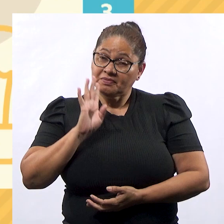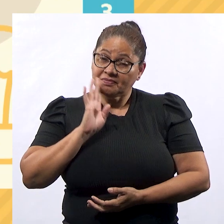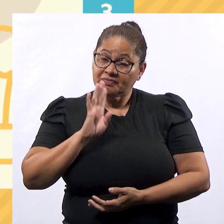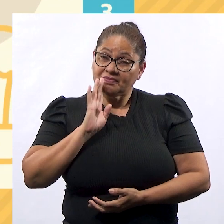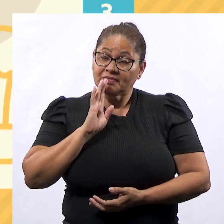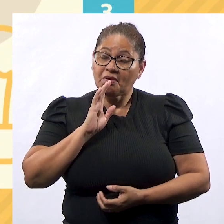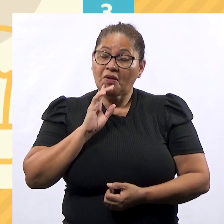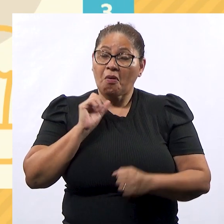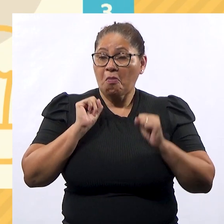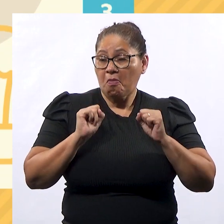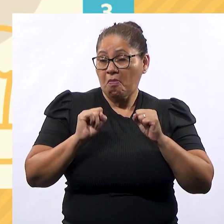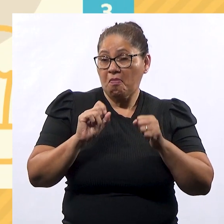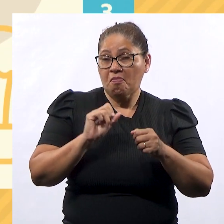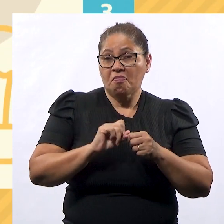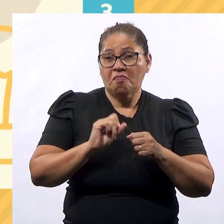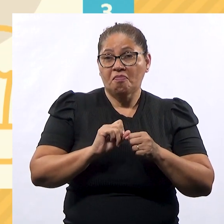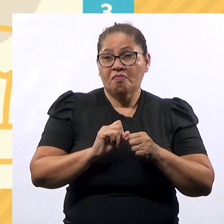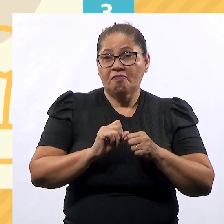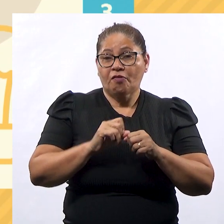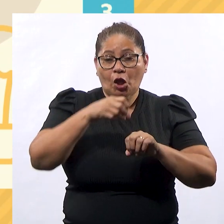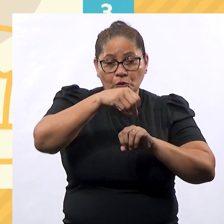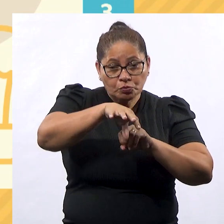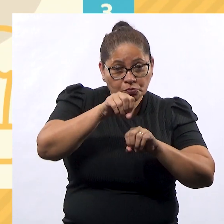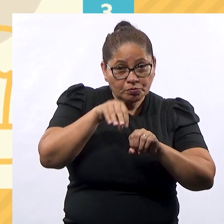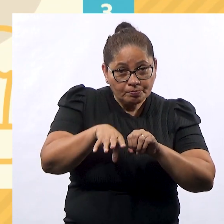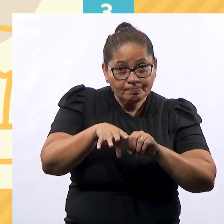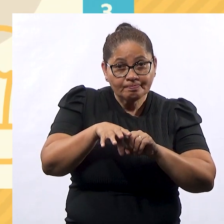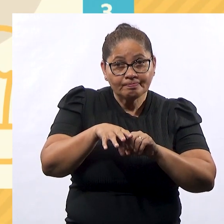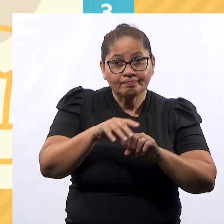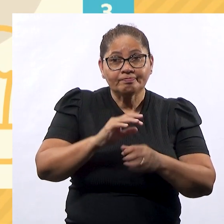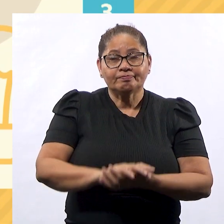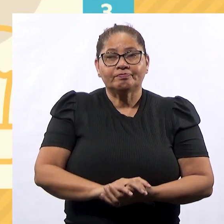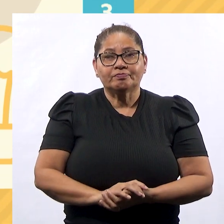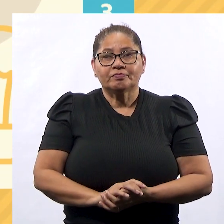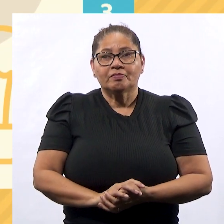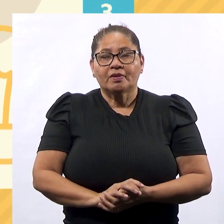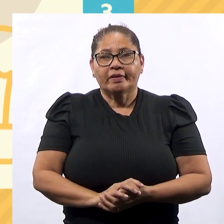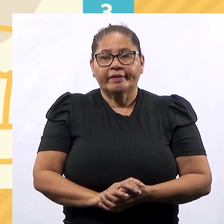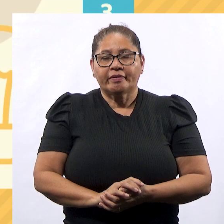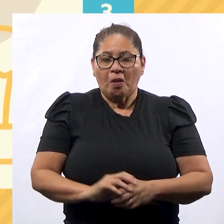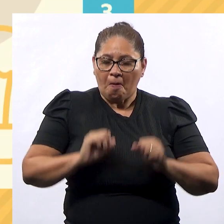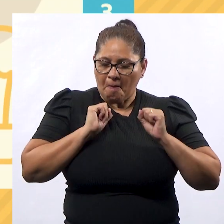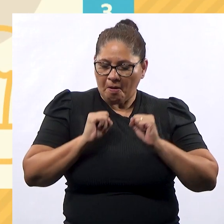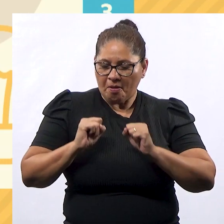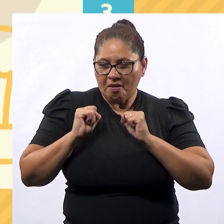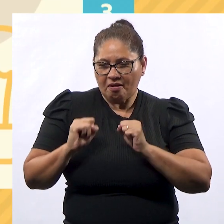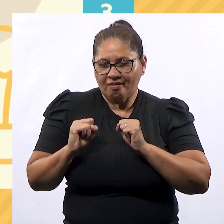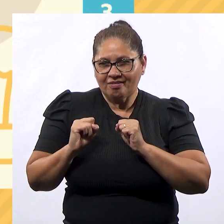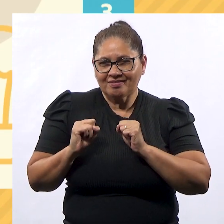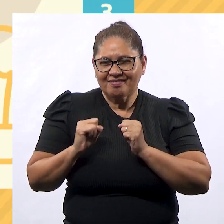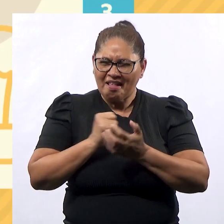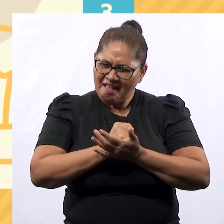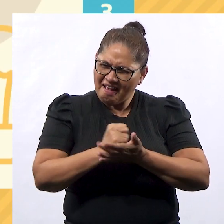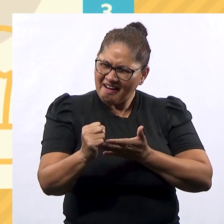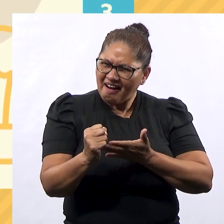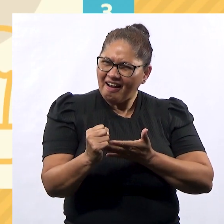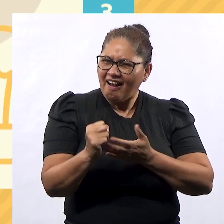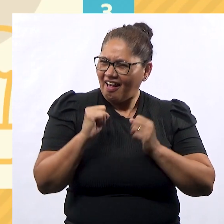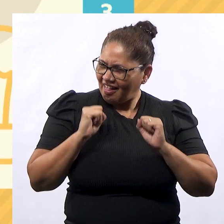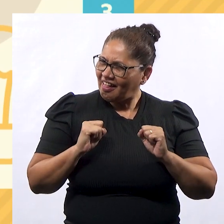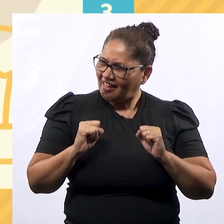legais que você pode fazer. Fica a dica e você com superpoderes. Será? Você